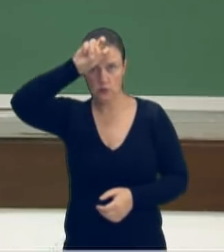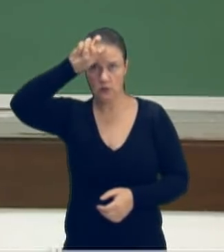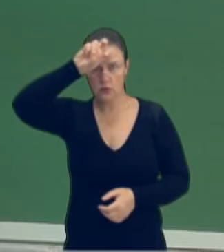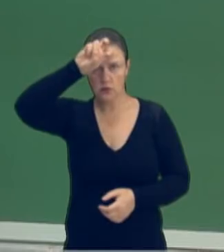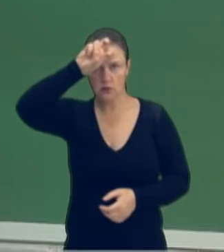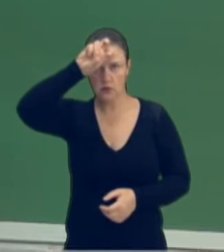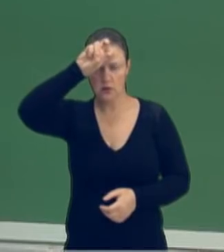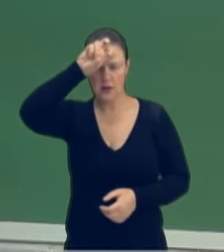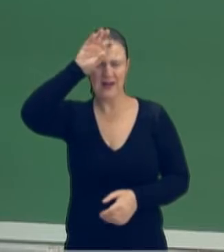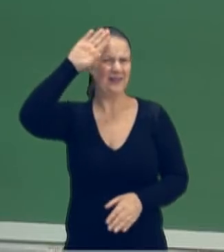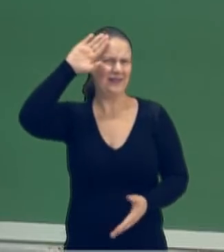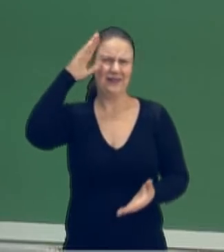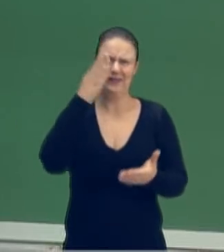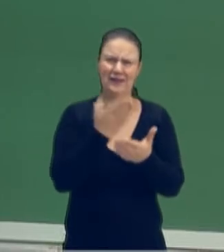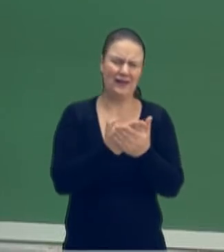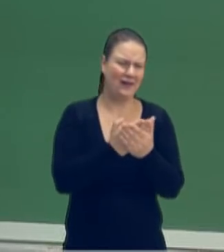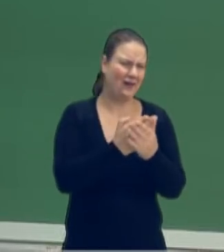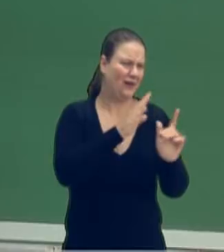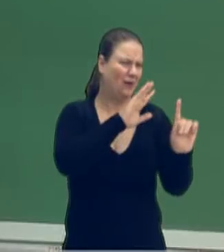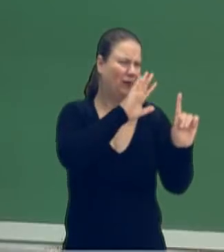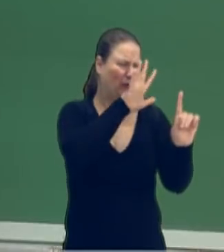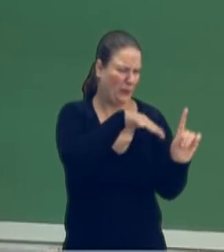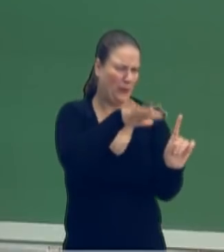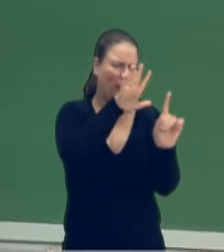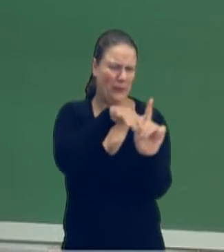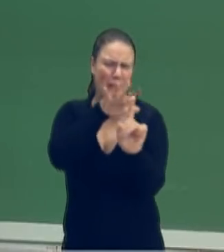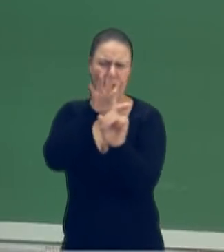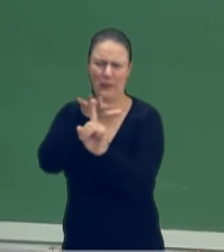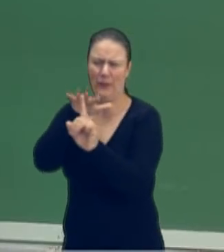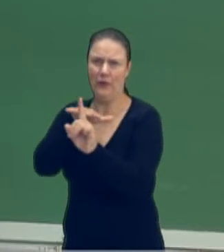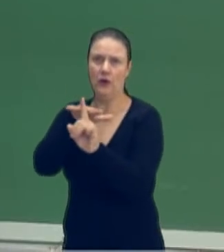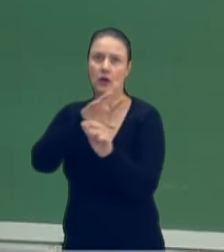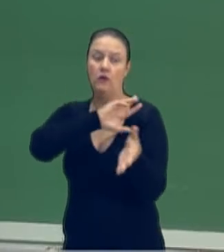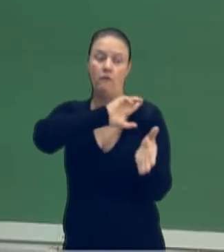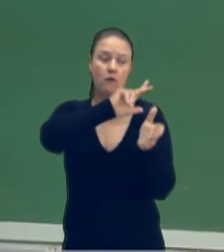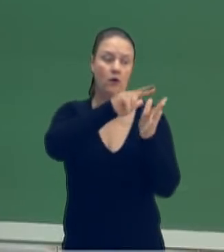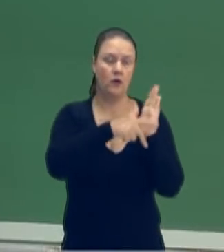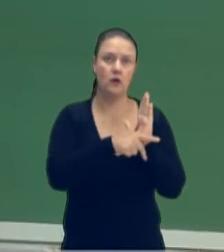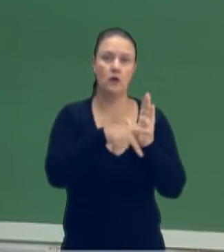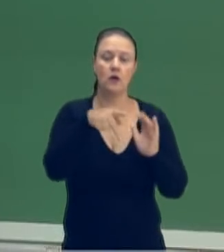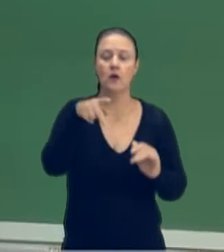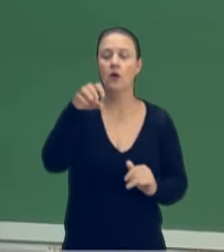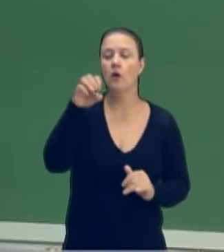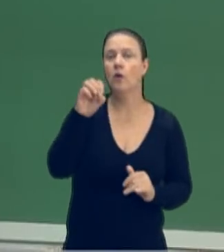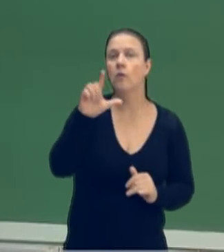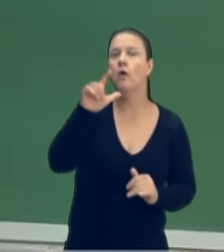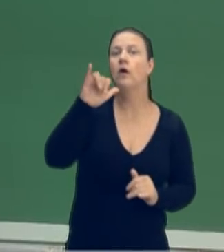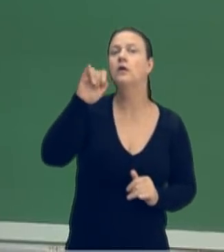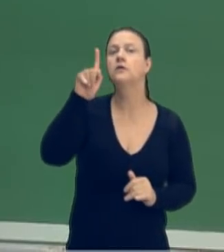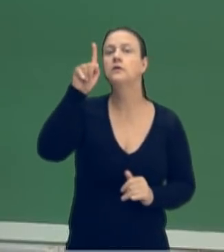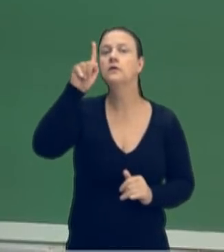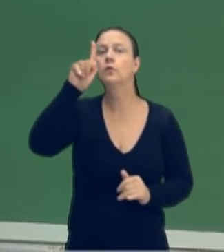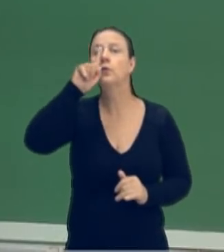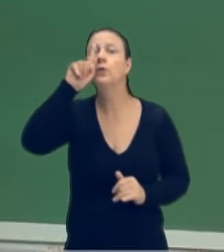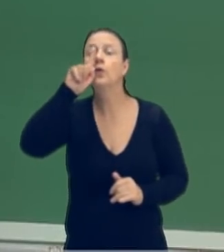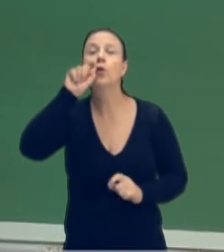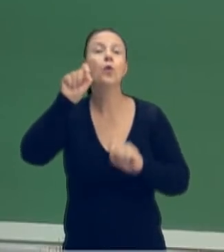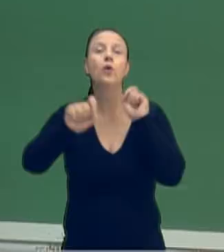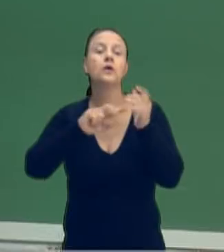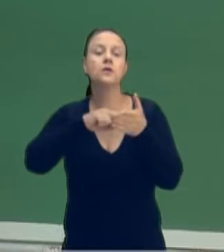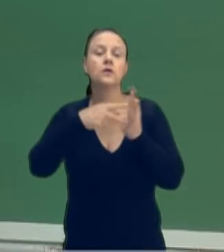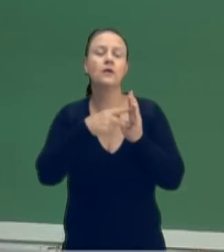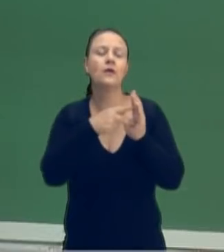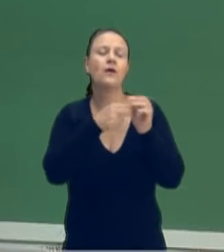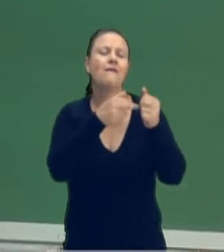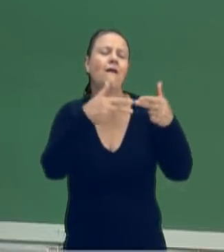eram politeístas, acreditavam em vários deuses, poli em grego, vários, teístas, teísta